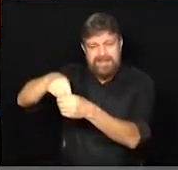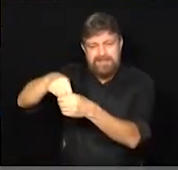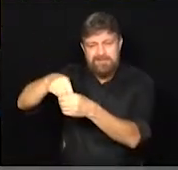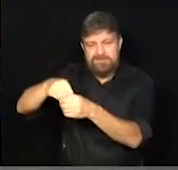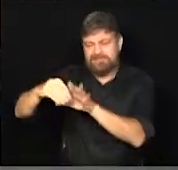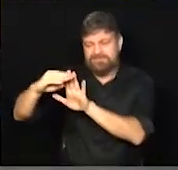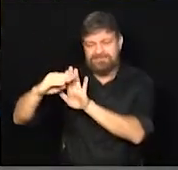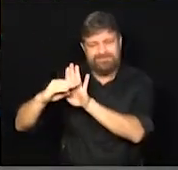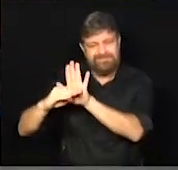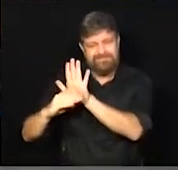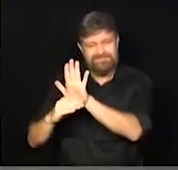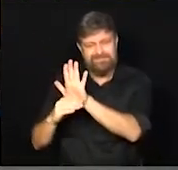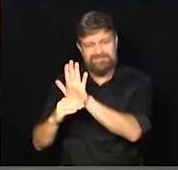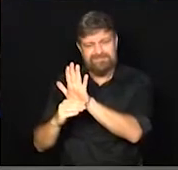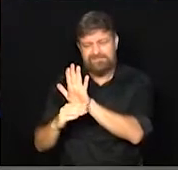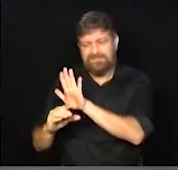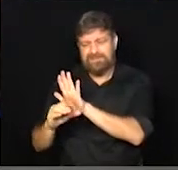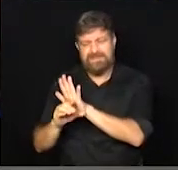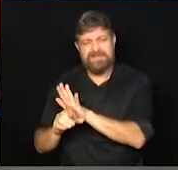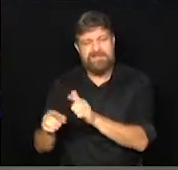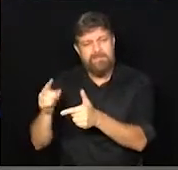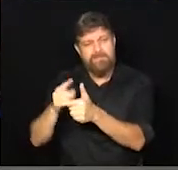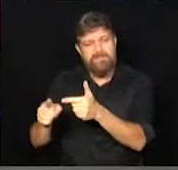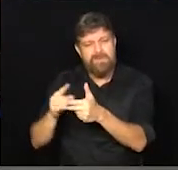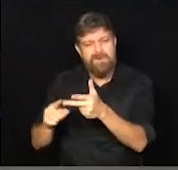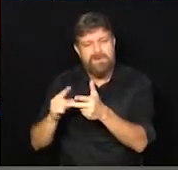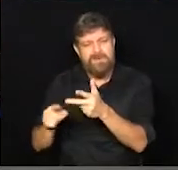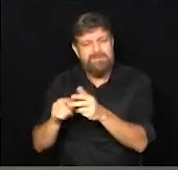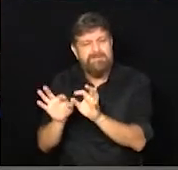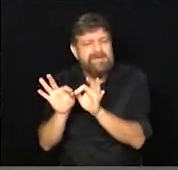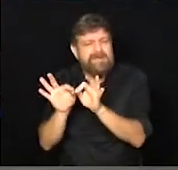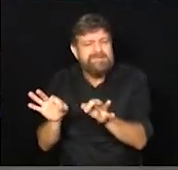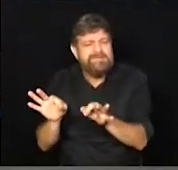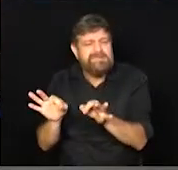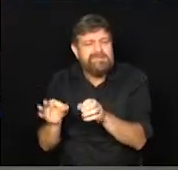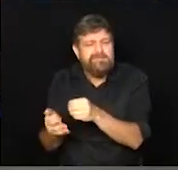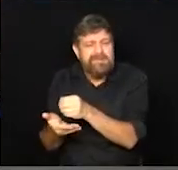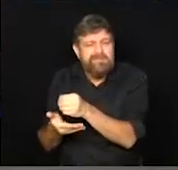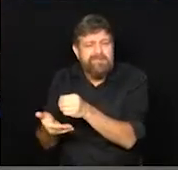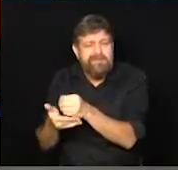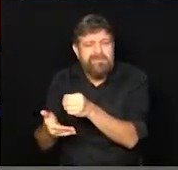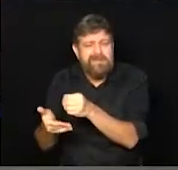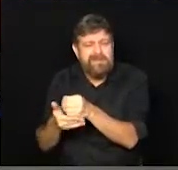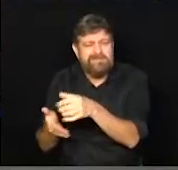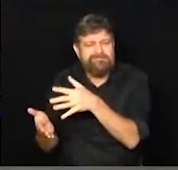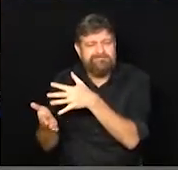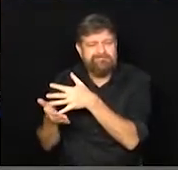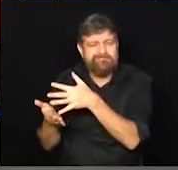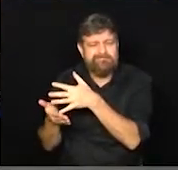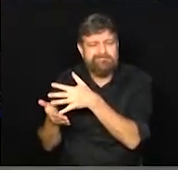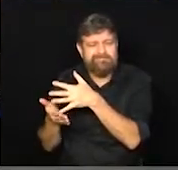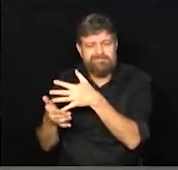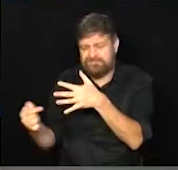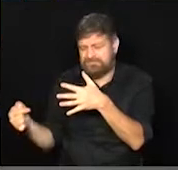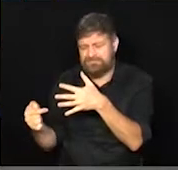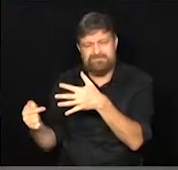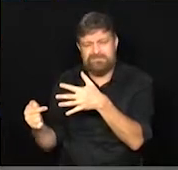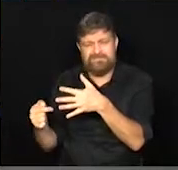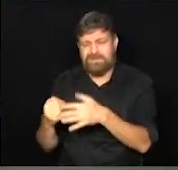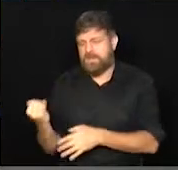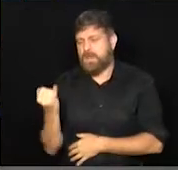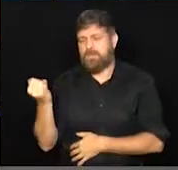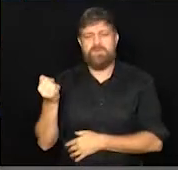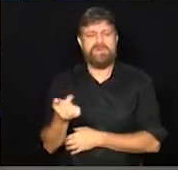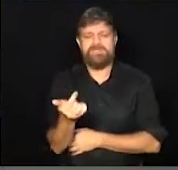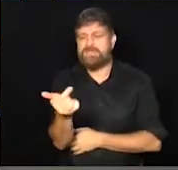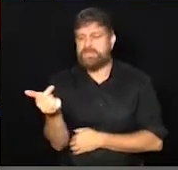num conjunto de delitos de menor, considerado menor, e, enfim, né? E,